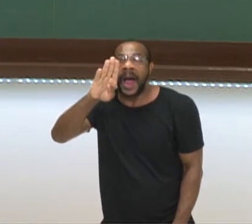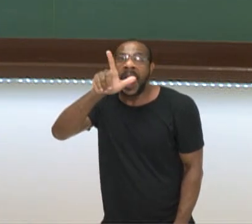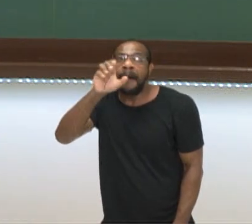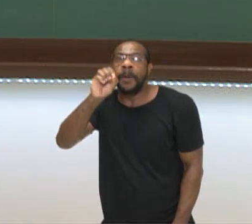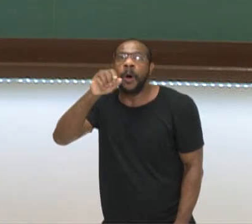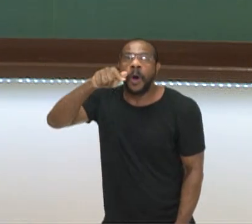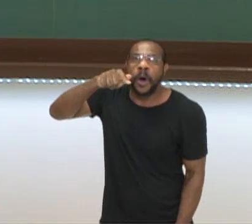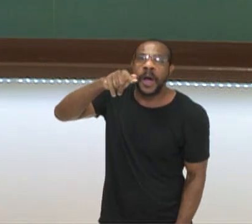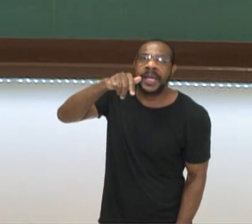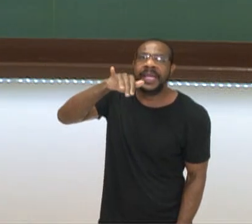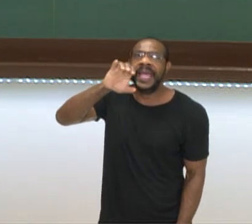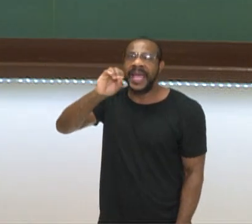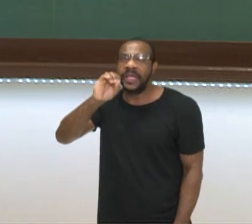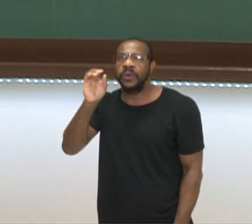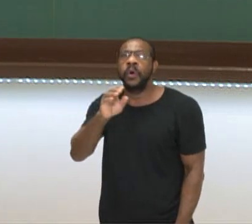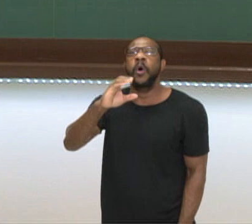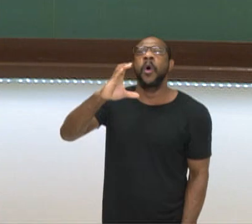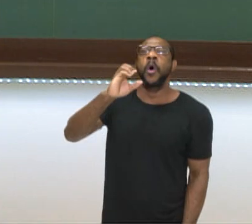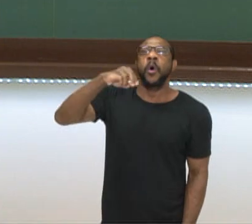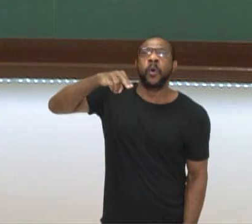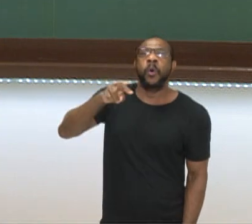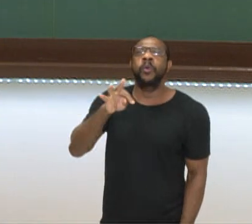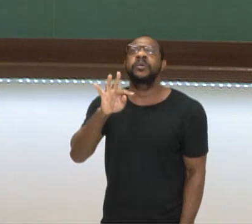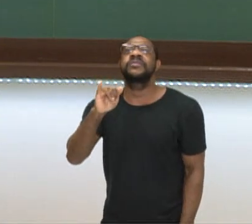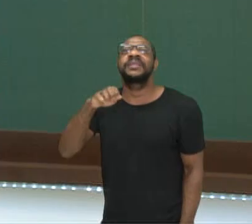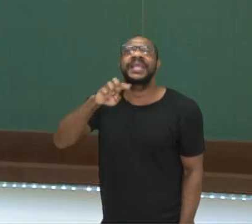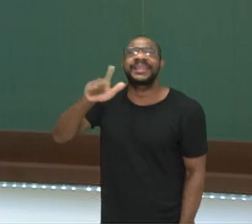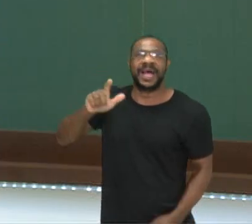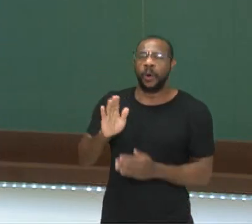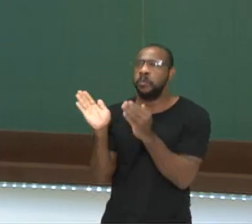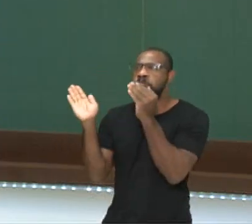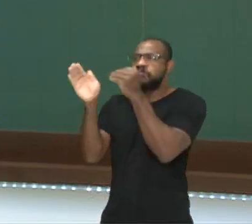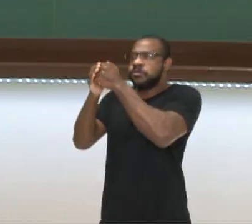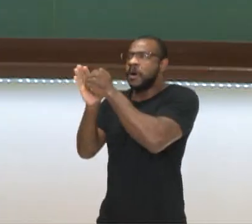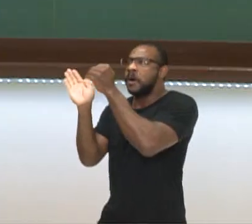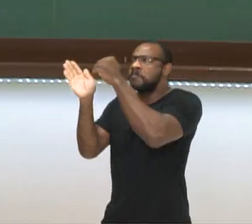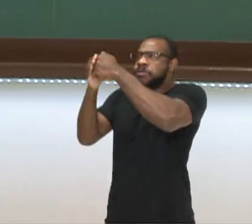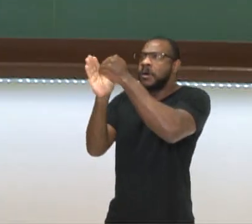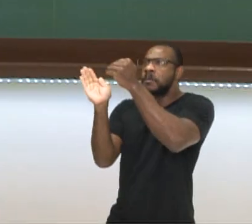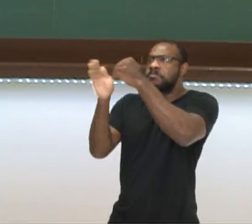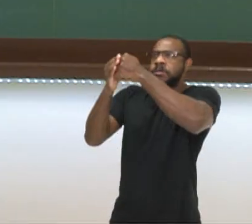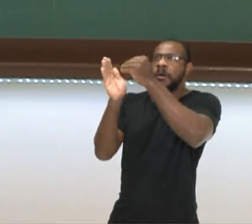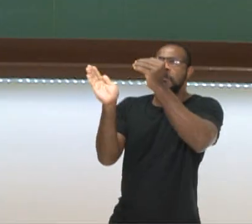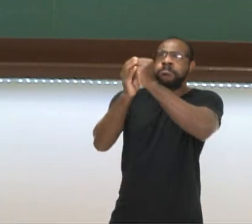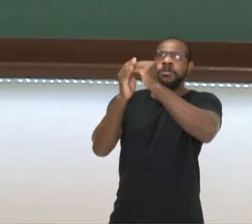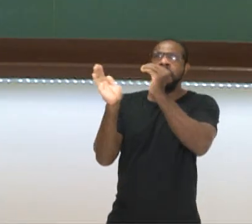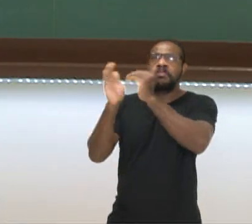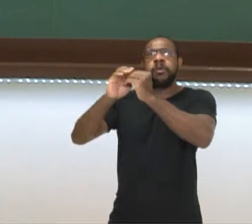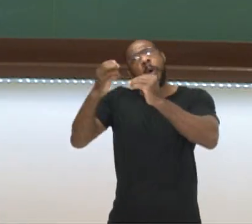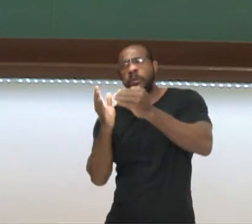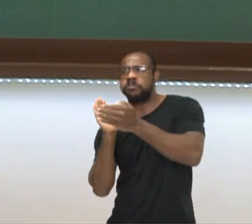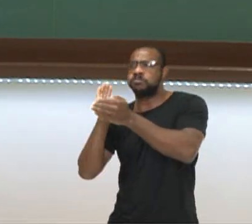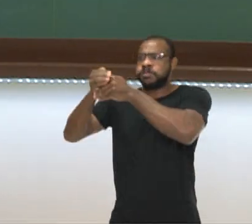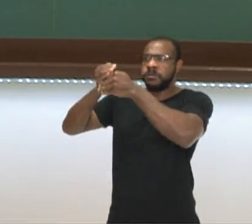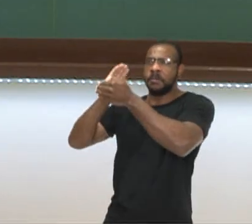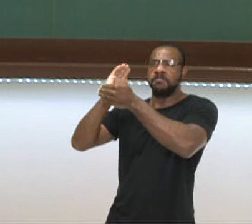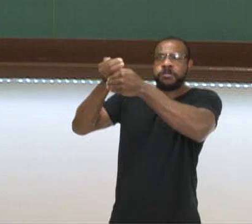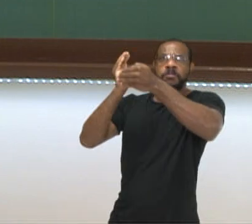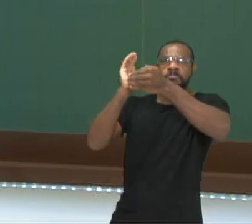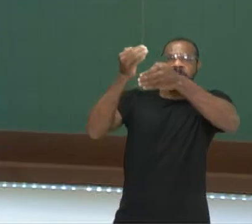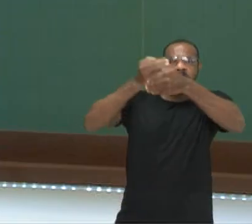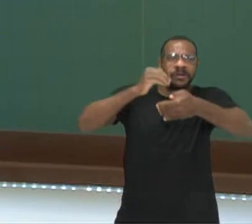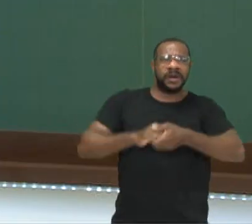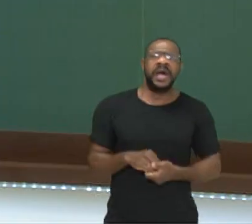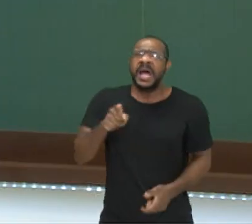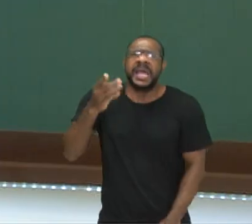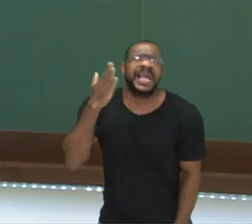Inglaterra quanto dos países que pertencem à Europa. Vai rolar um isolamento aí, hein? E olha só, quero saber,